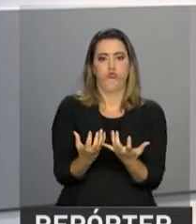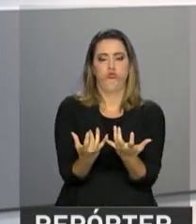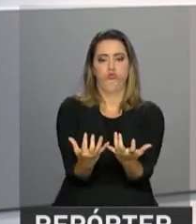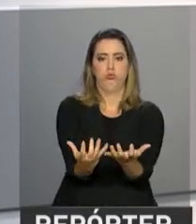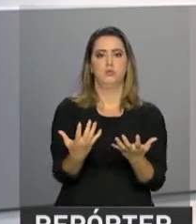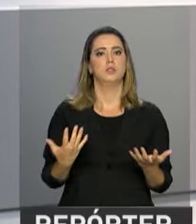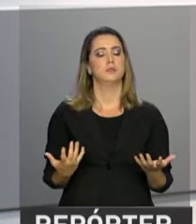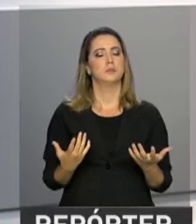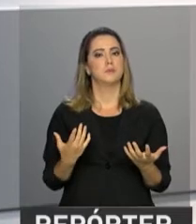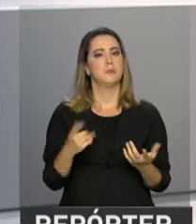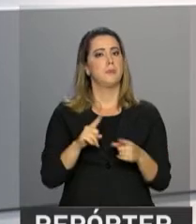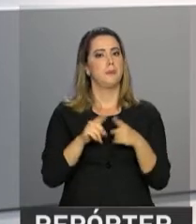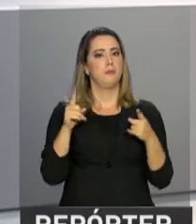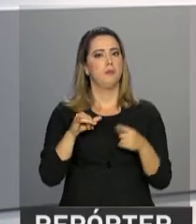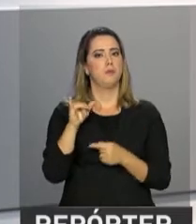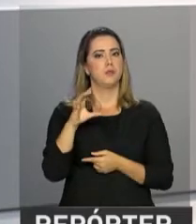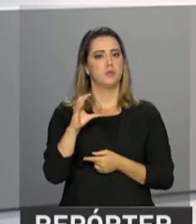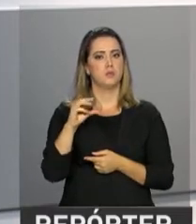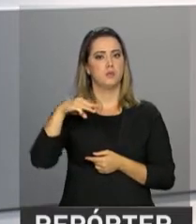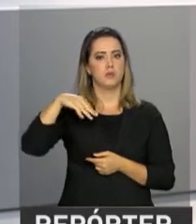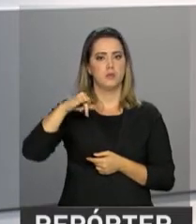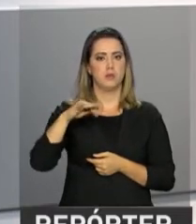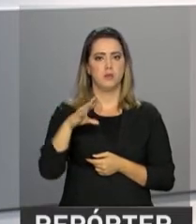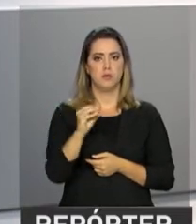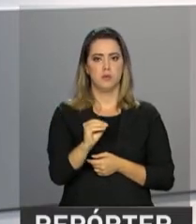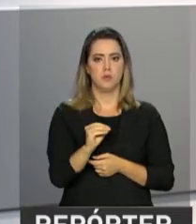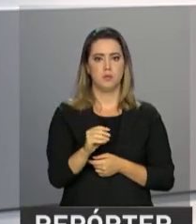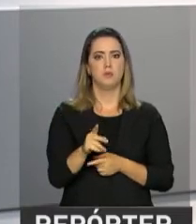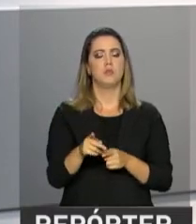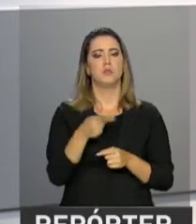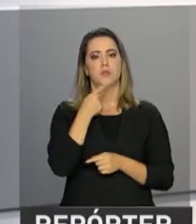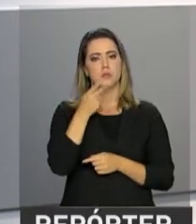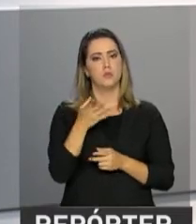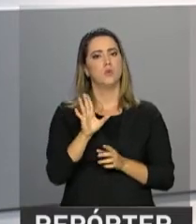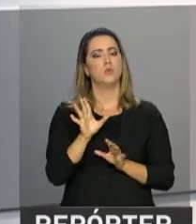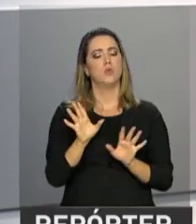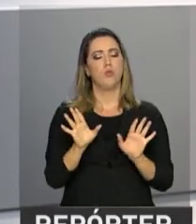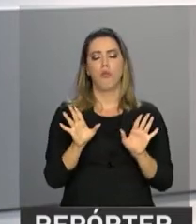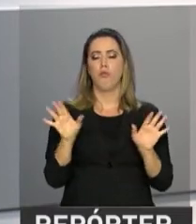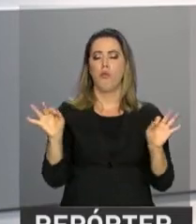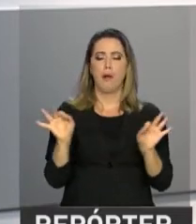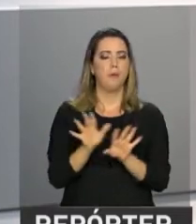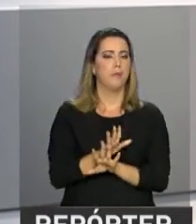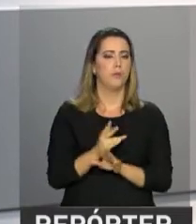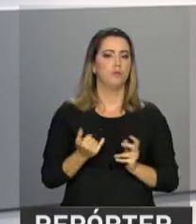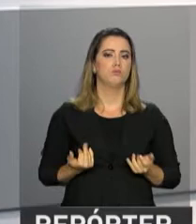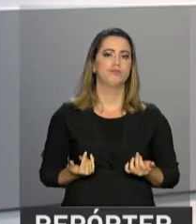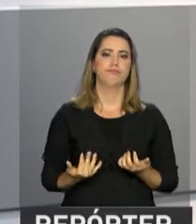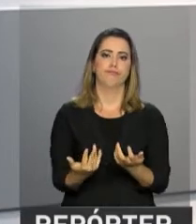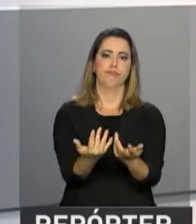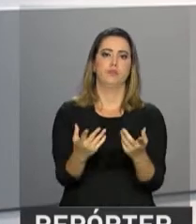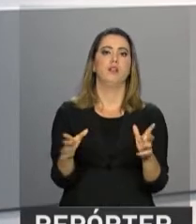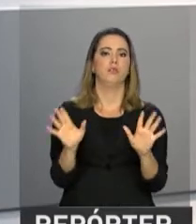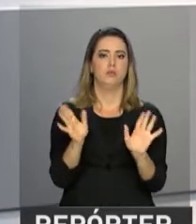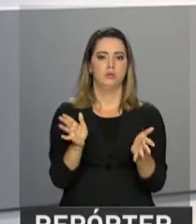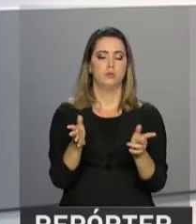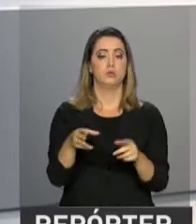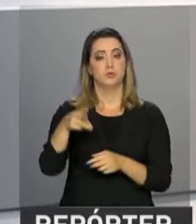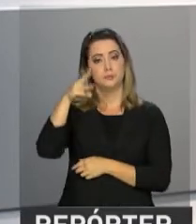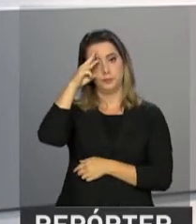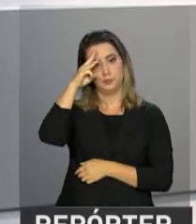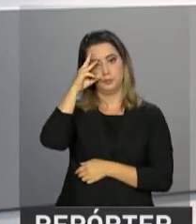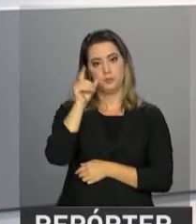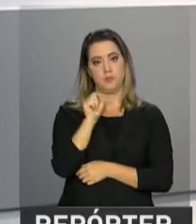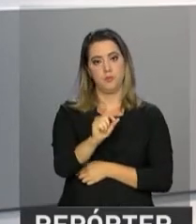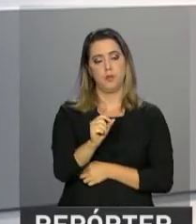região. Segundo o Instituto Chico Mendes de Conservação da Biodiversidade, o ICMBio, o fogo foi totalmente extinto nesta